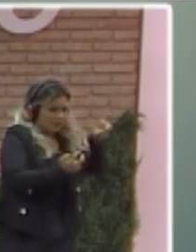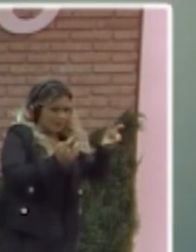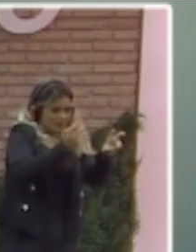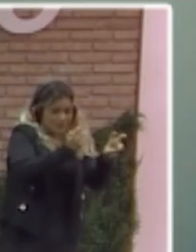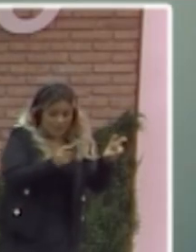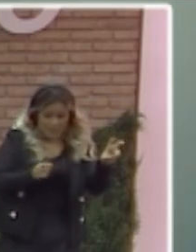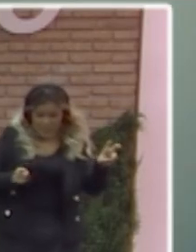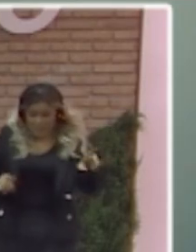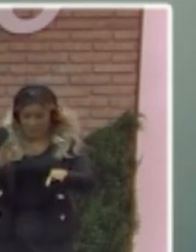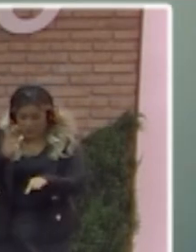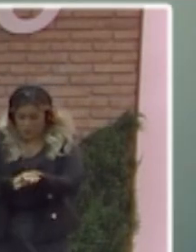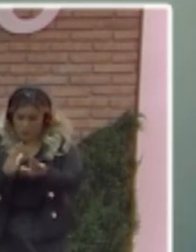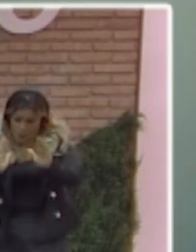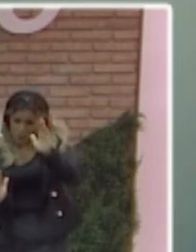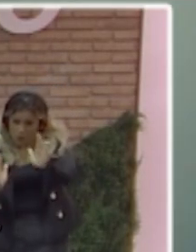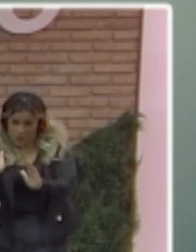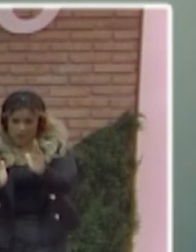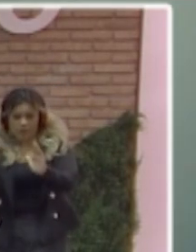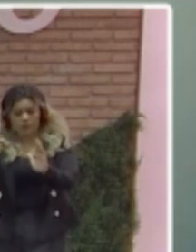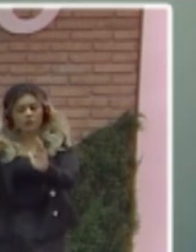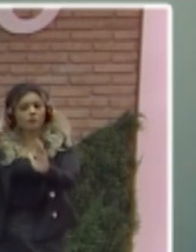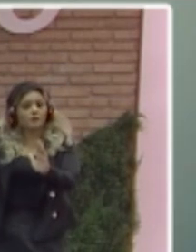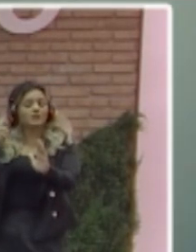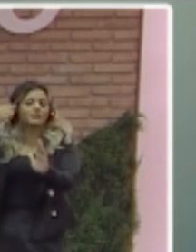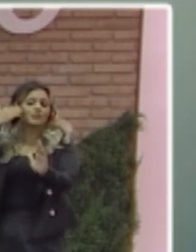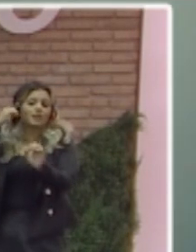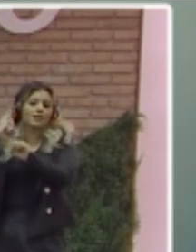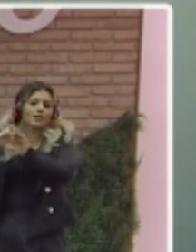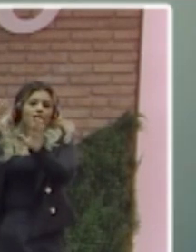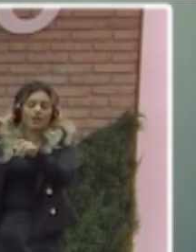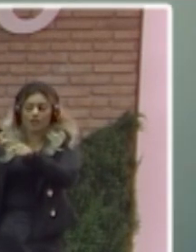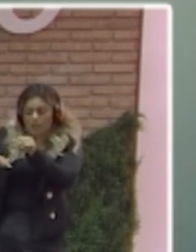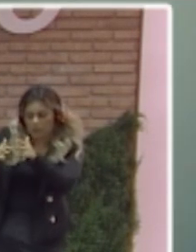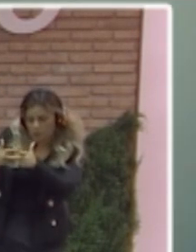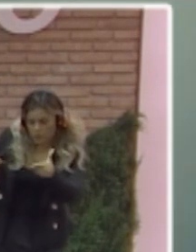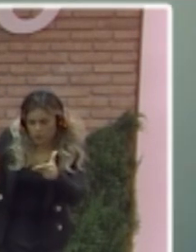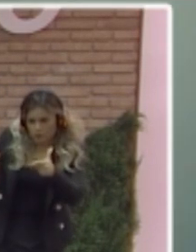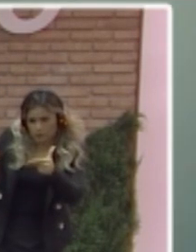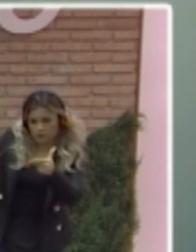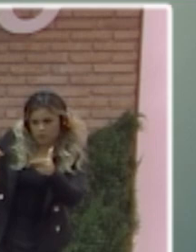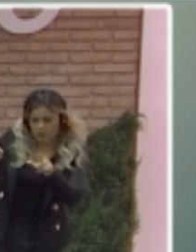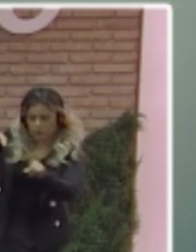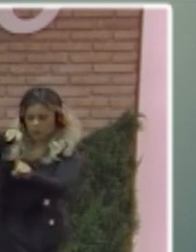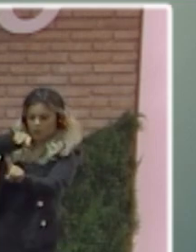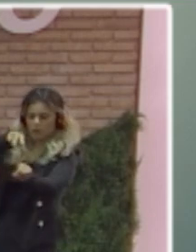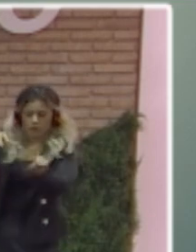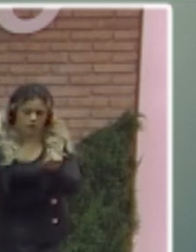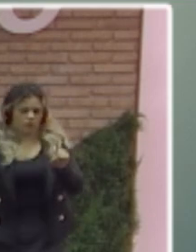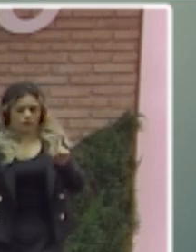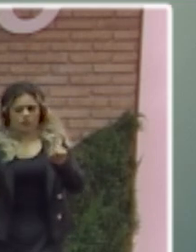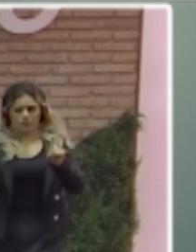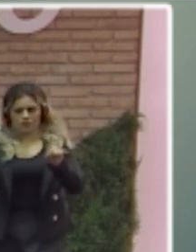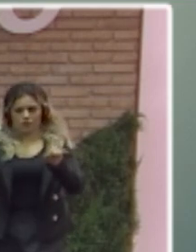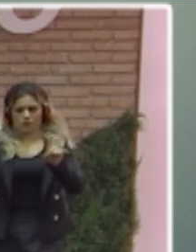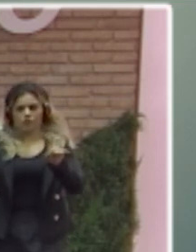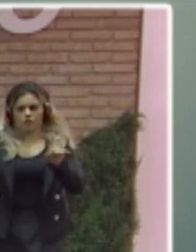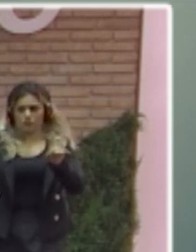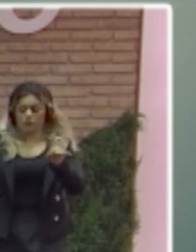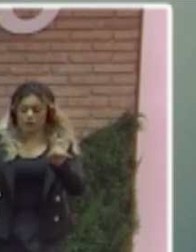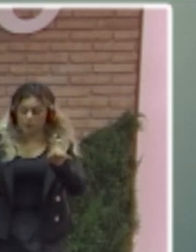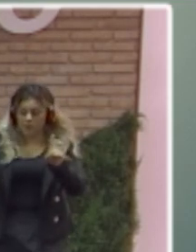da pré-fabricação. Você tem que enxergar o produto de uma forma diferente. ele tem que